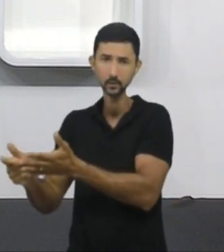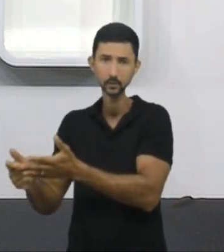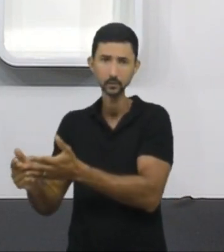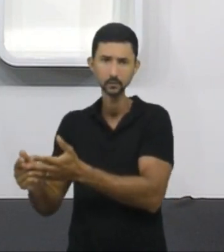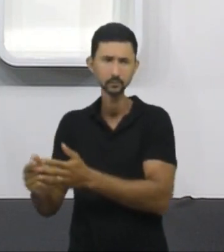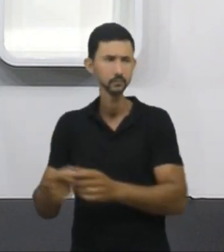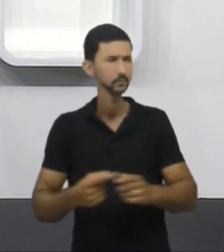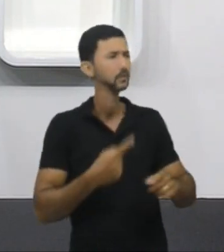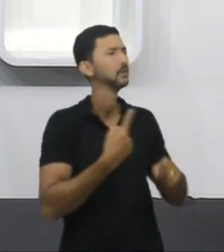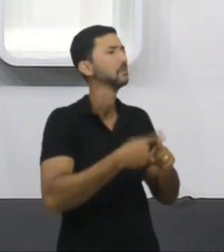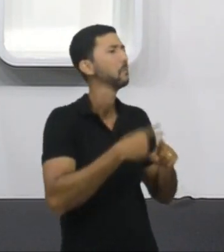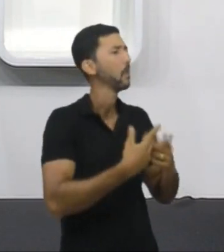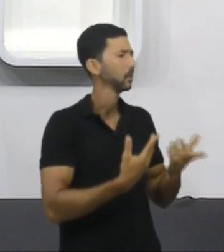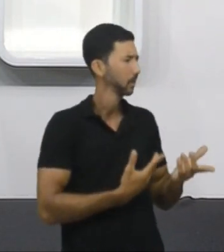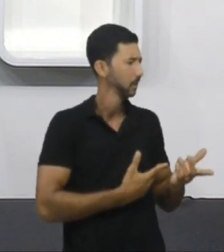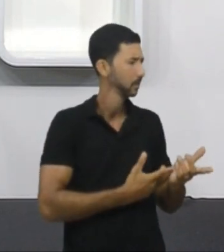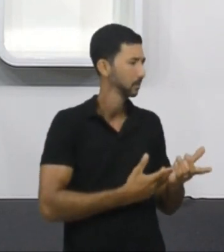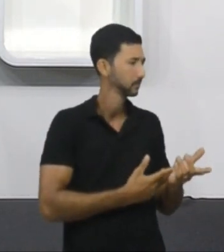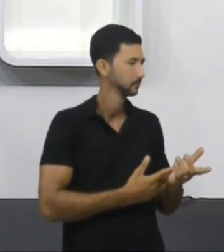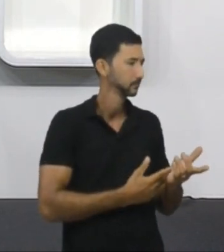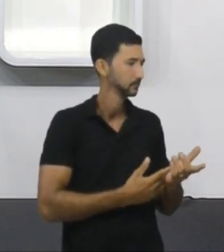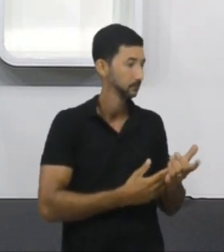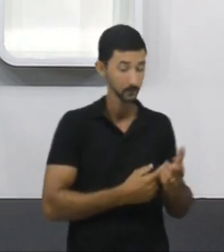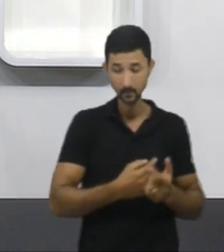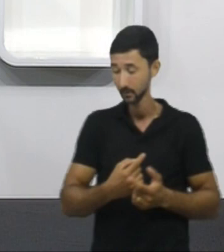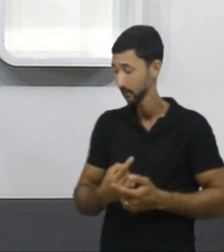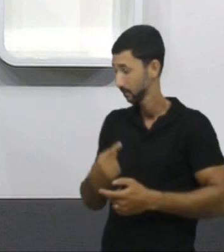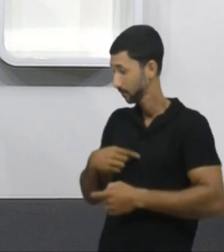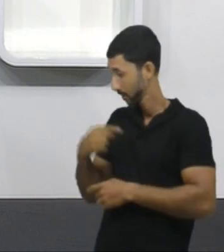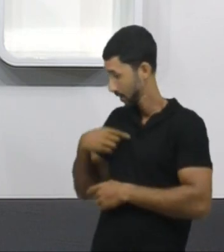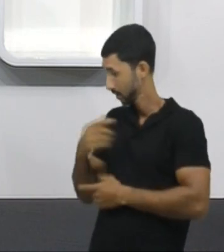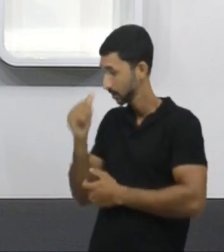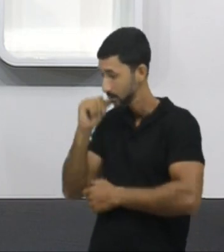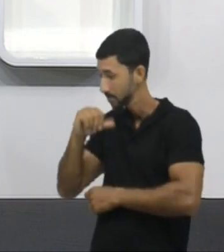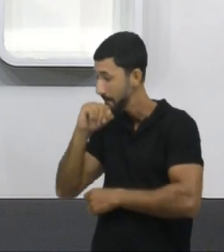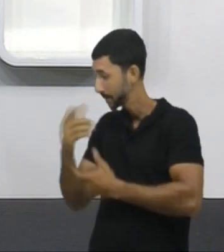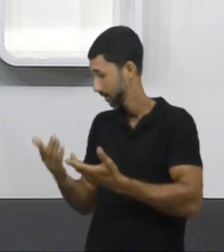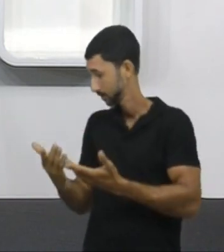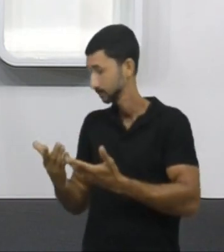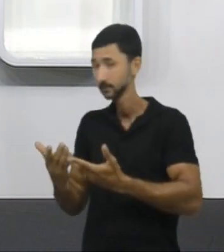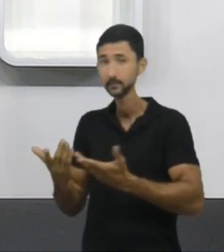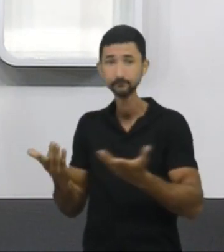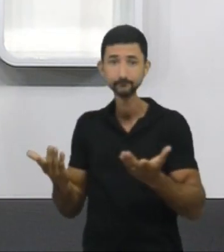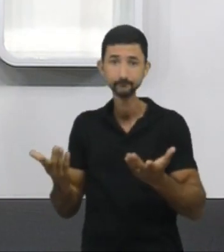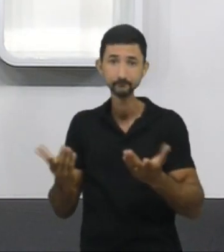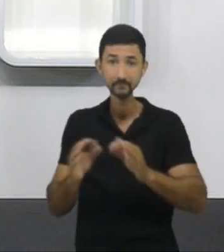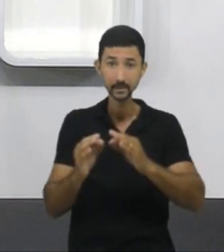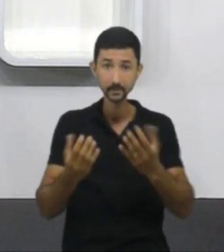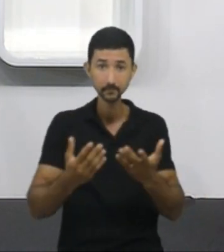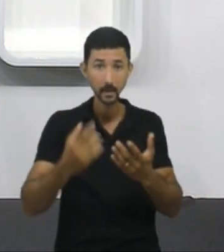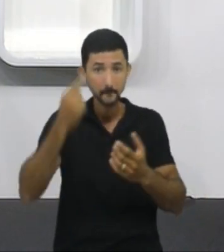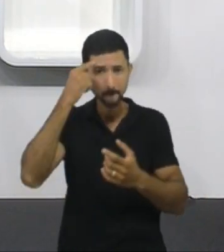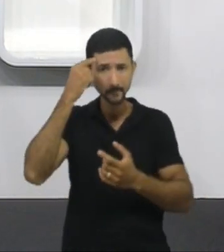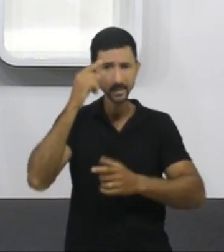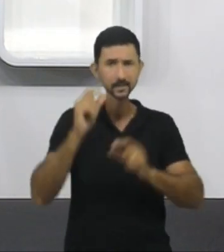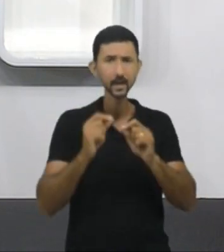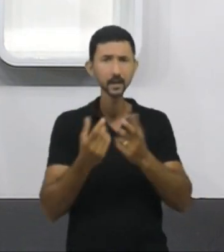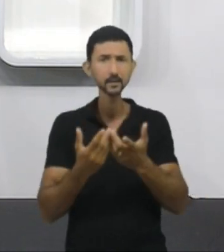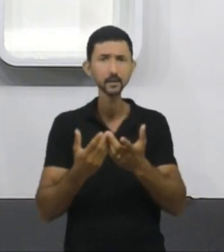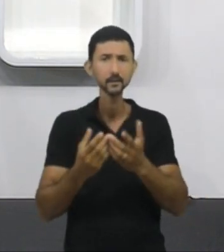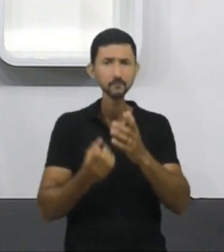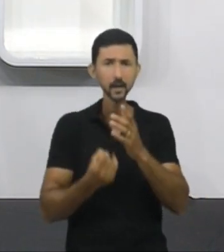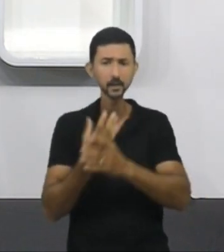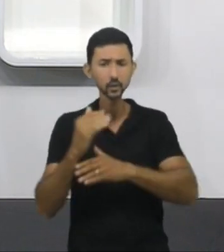eu e a mãe diz assim, porque eu sou a mãe, é o argumento dela, mas não é um argumento bem desenvolvido. Então, você tem que pensar naquilo que